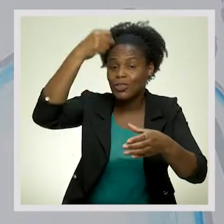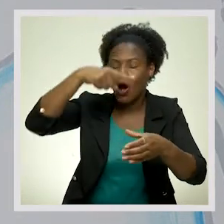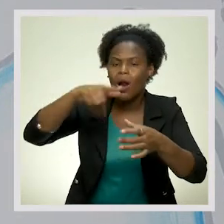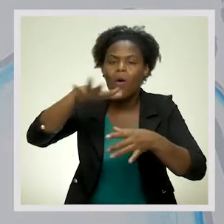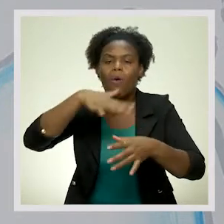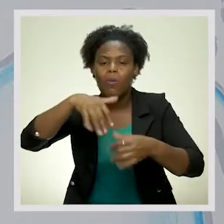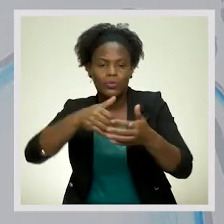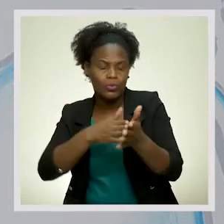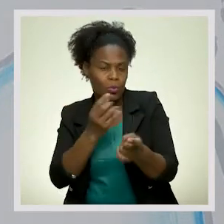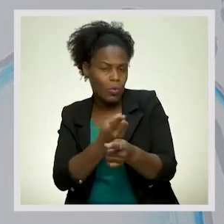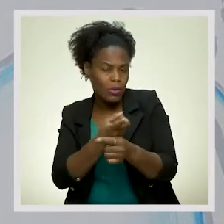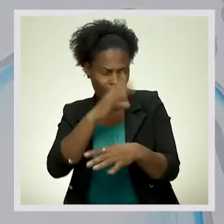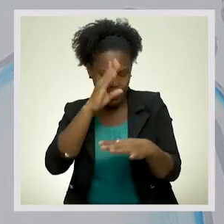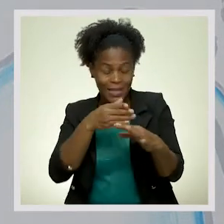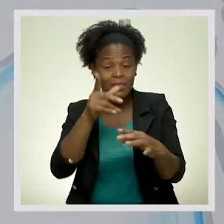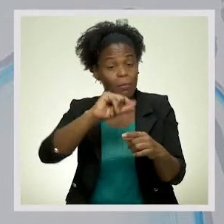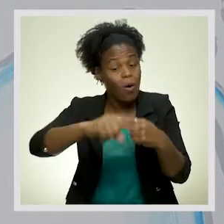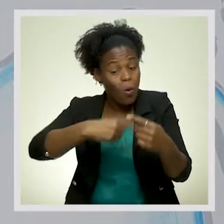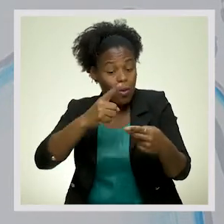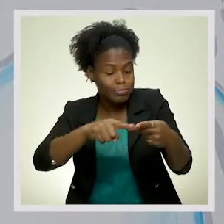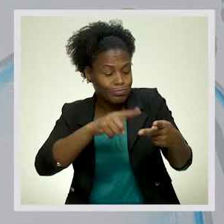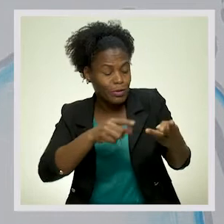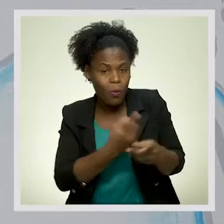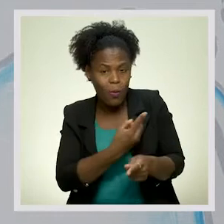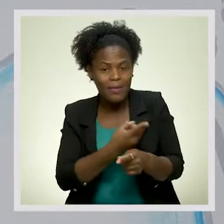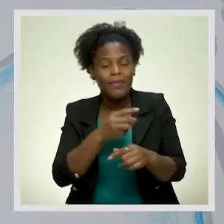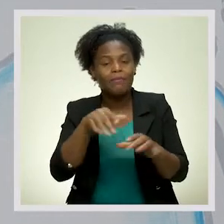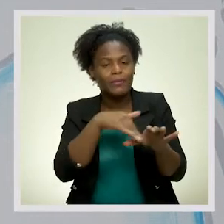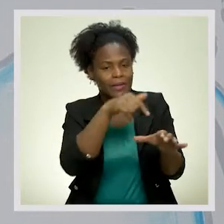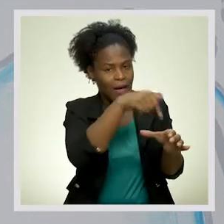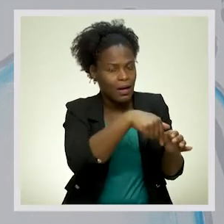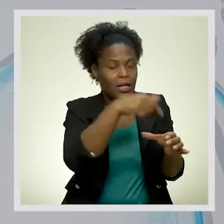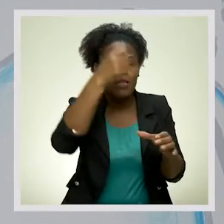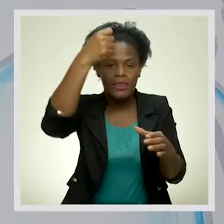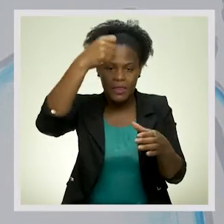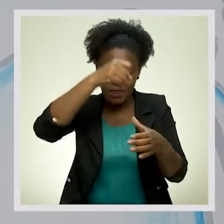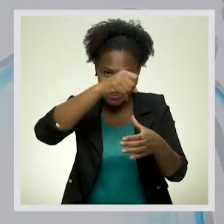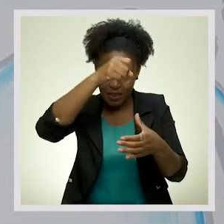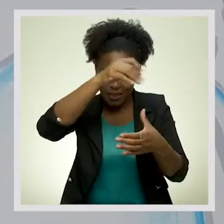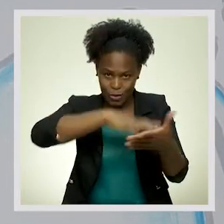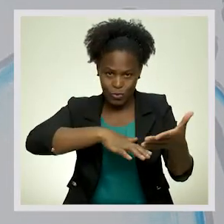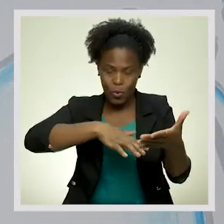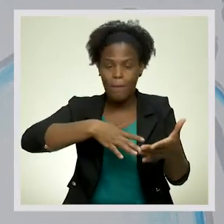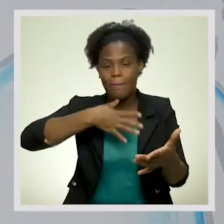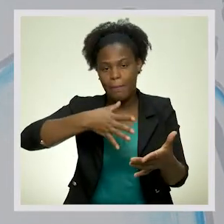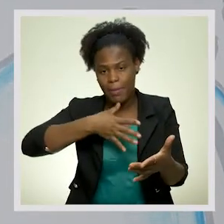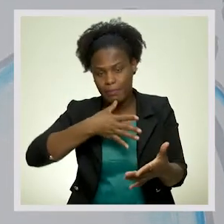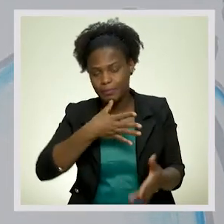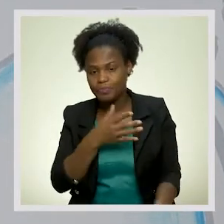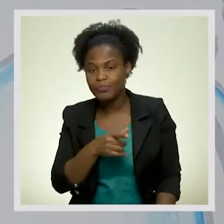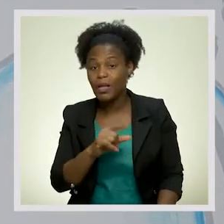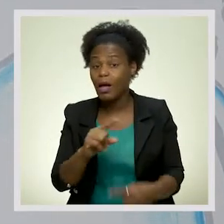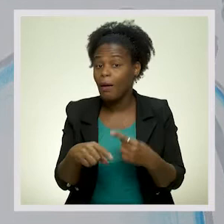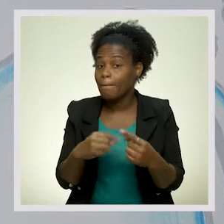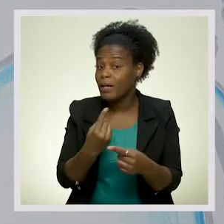do texto narrativo. Então, para contar uma história, há um conjunto de elementos importantes para